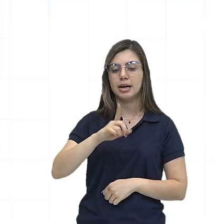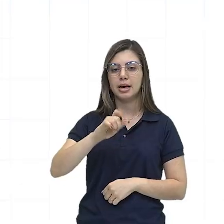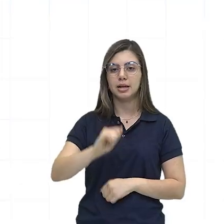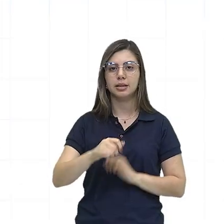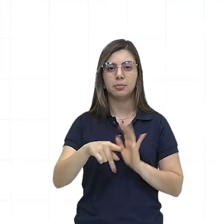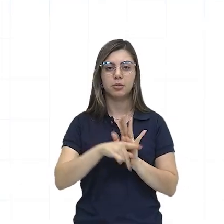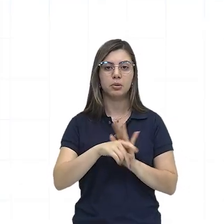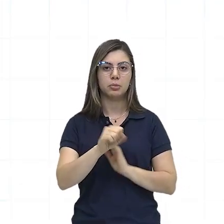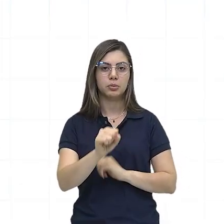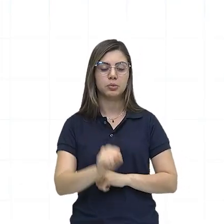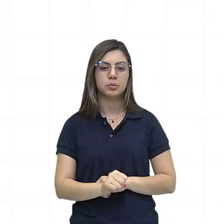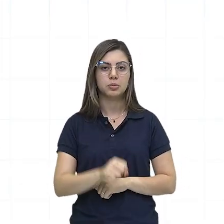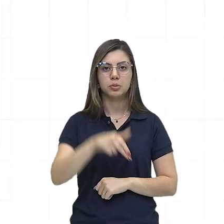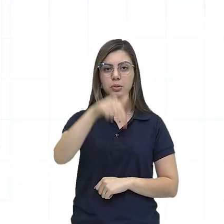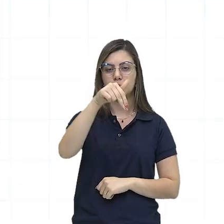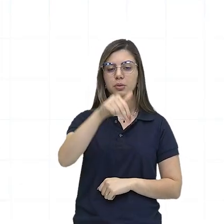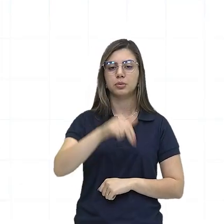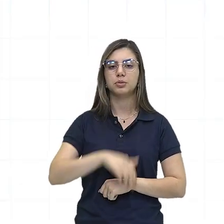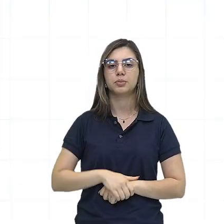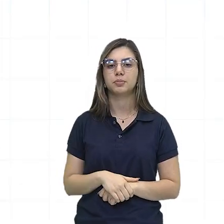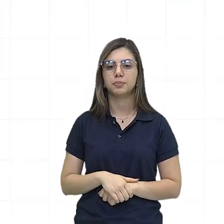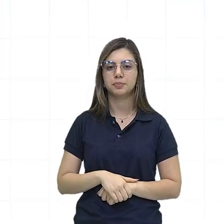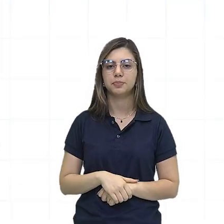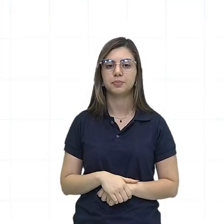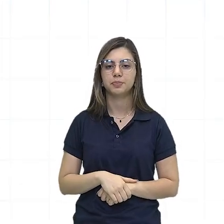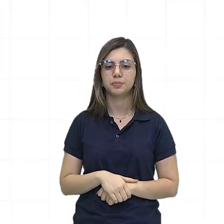sul. Observem que